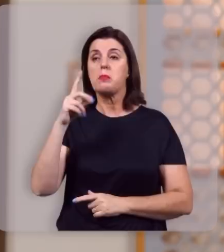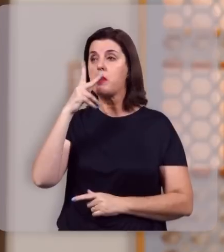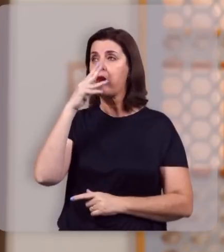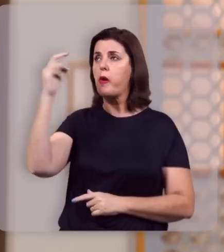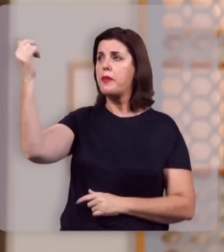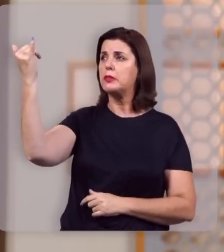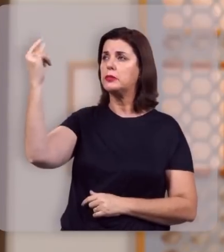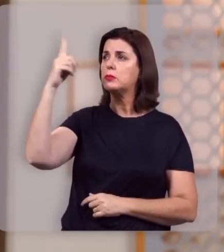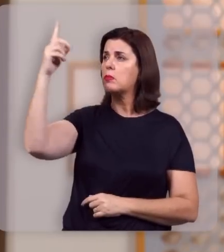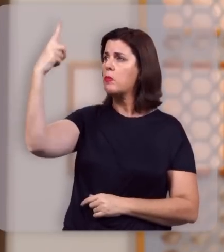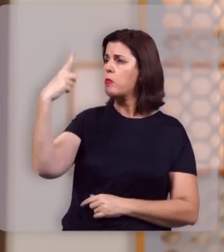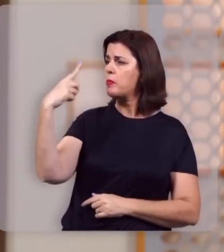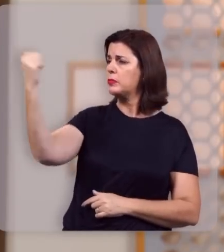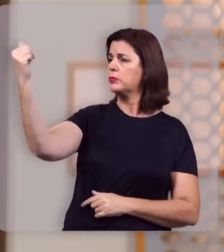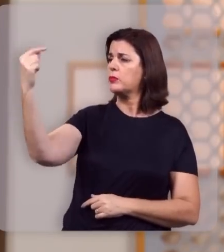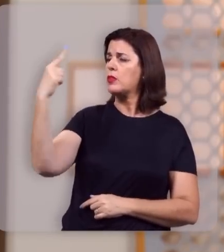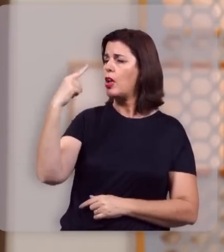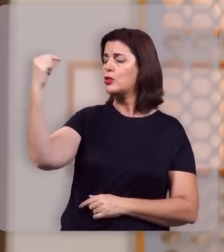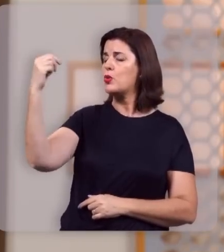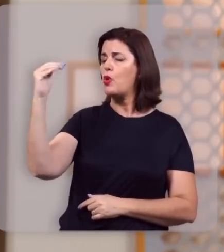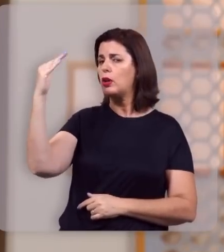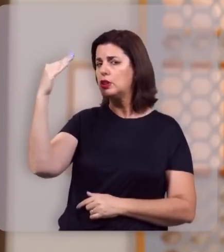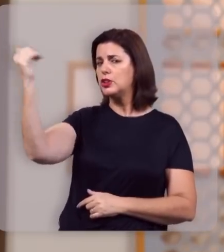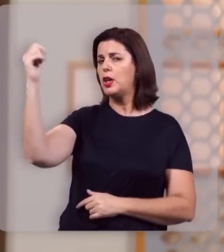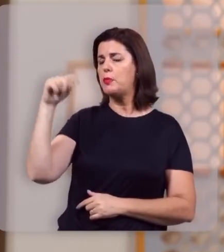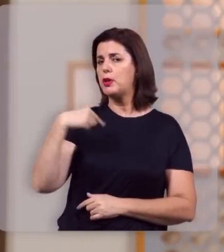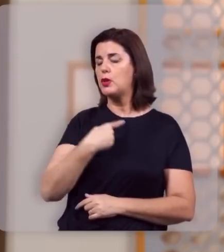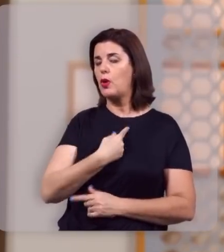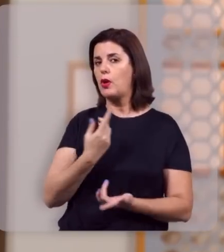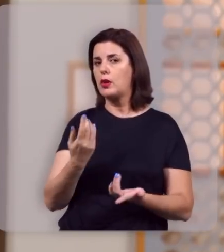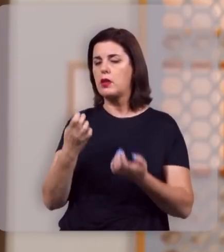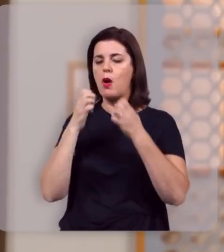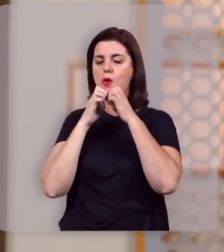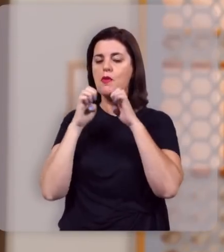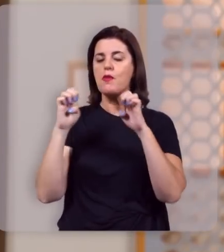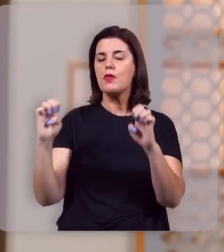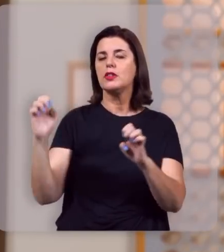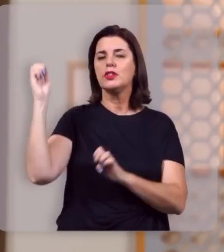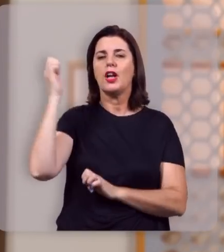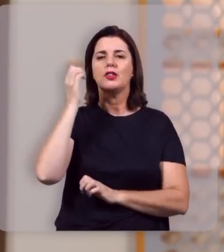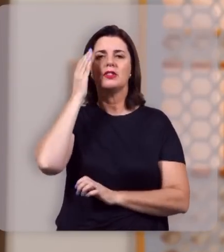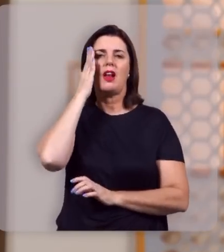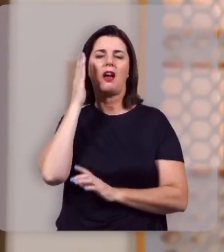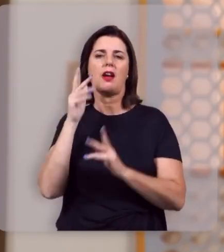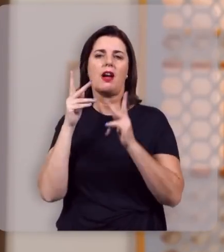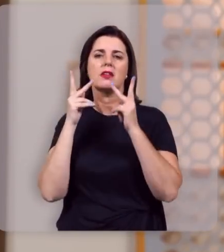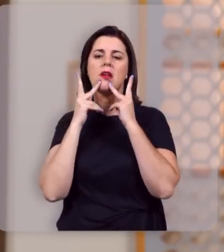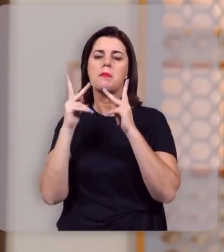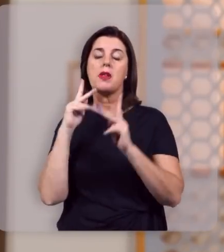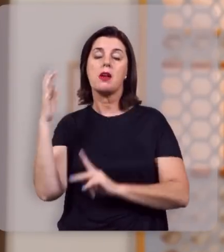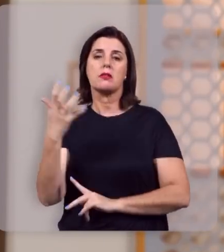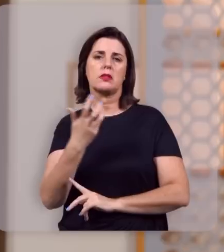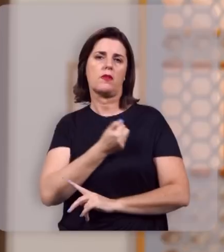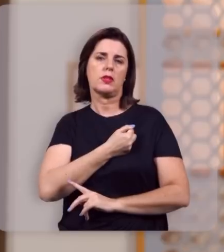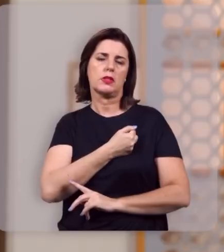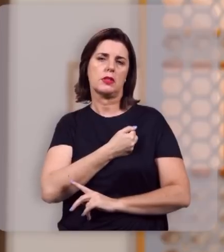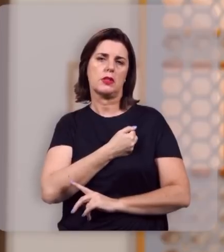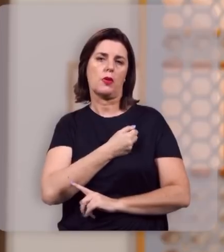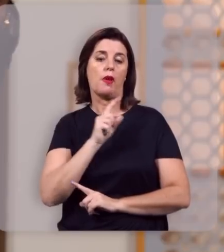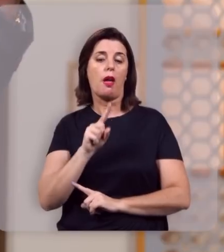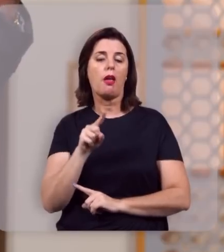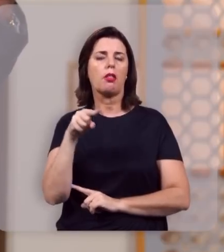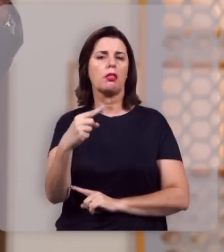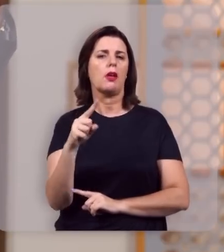voz ecoa nos ouvidos da alma, é o evangelho da graça, é a mensagem da salvação, e